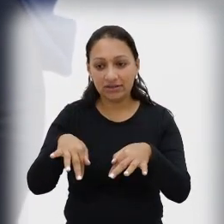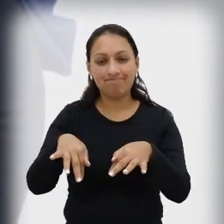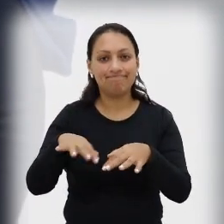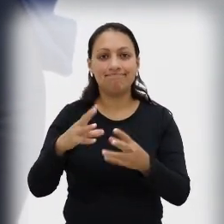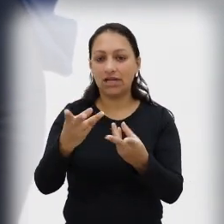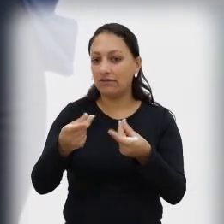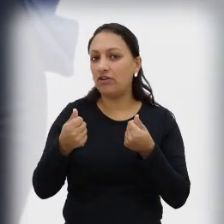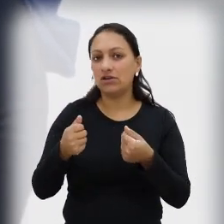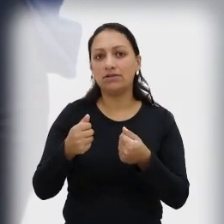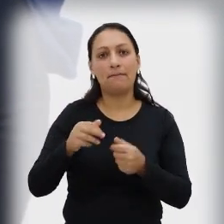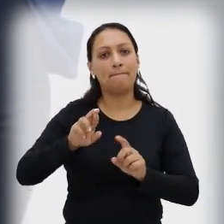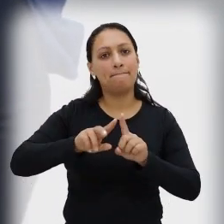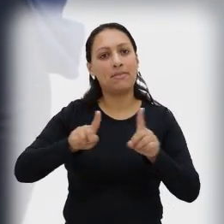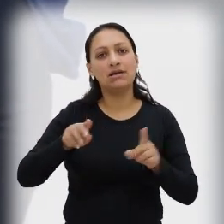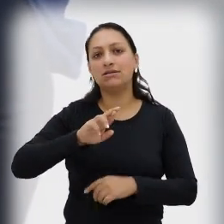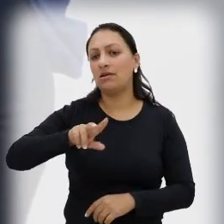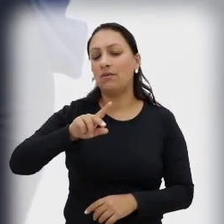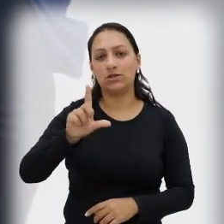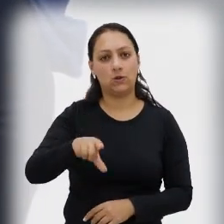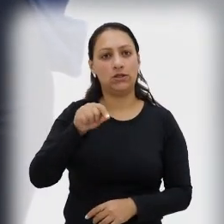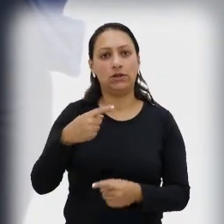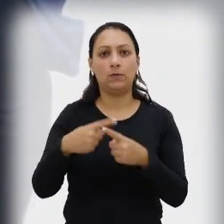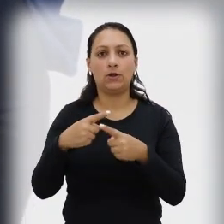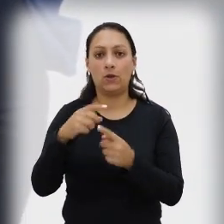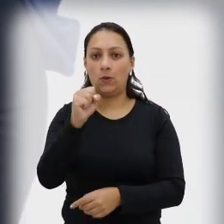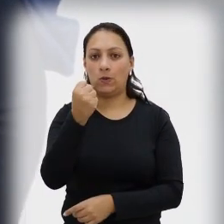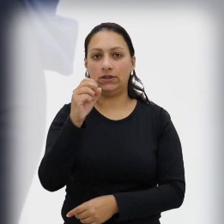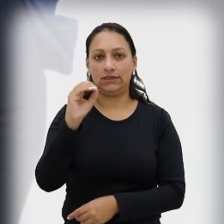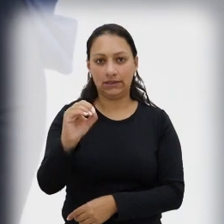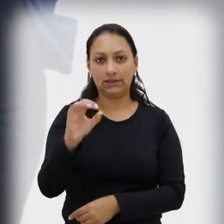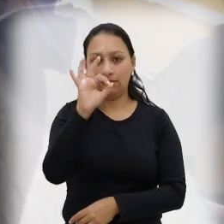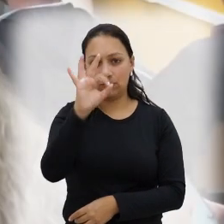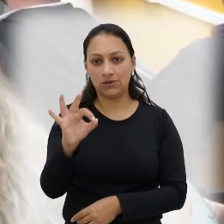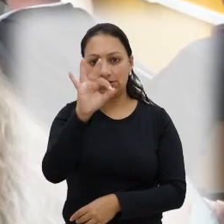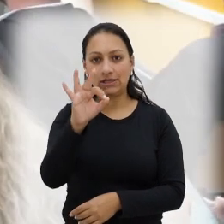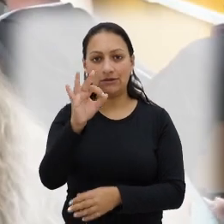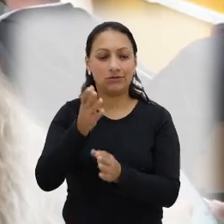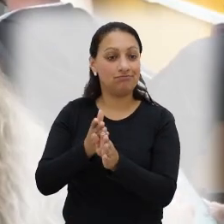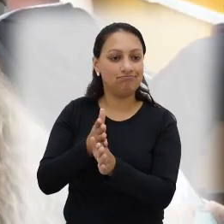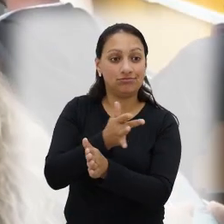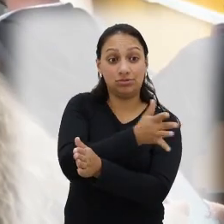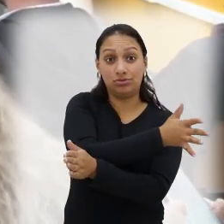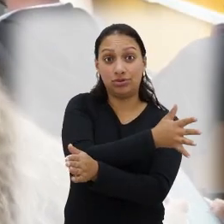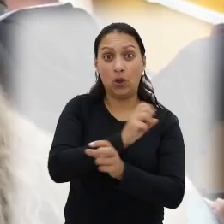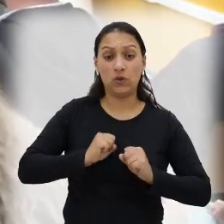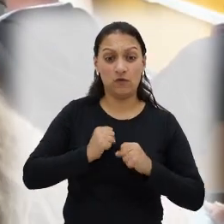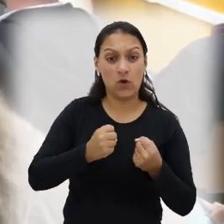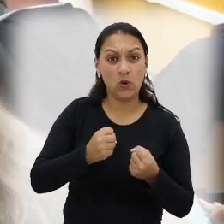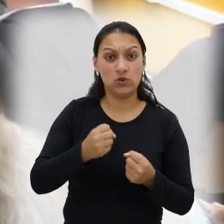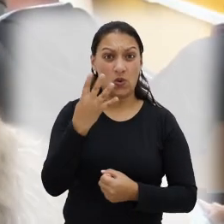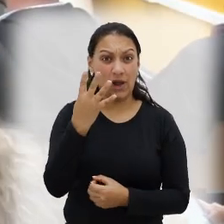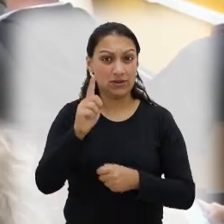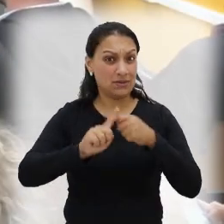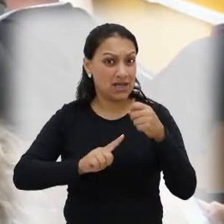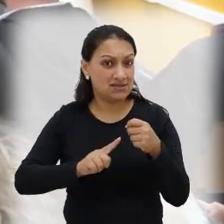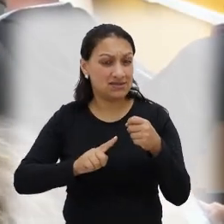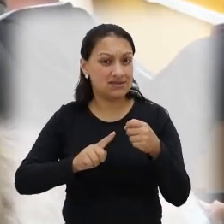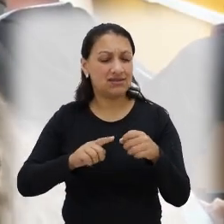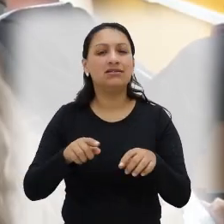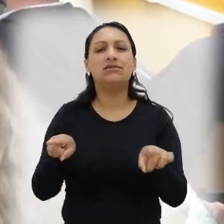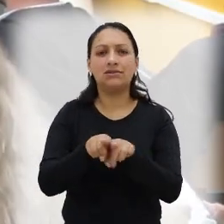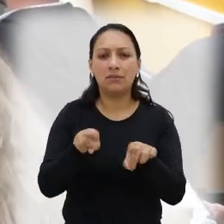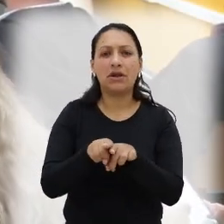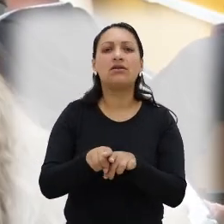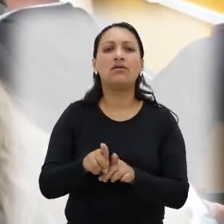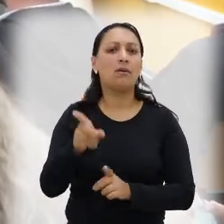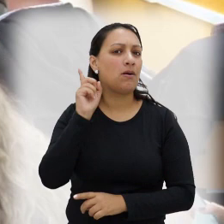escolhida porque 80% equivale à dedicação que foi feita ao longo dos 4 meses. E é proposital isso mesmo.